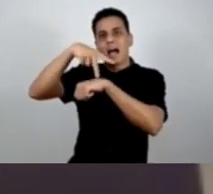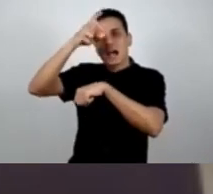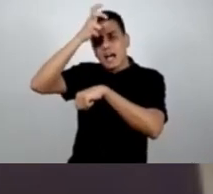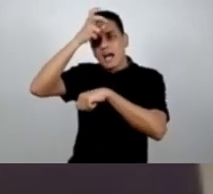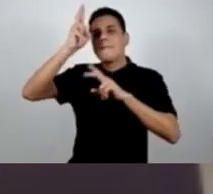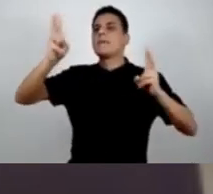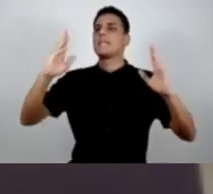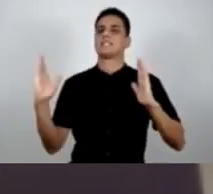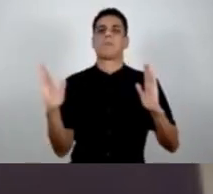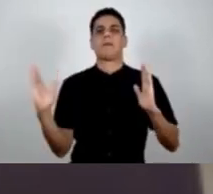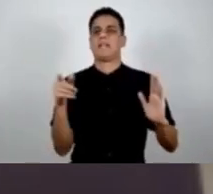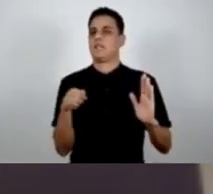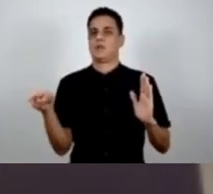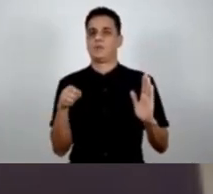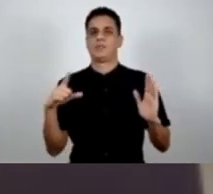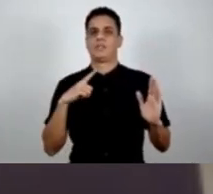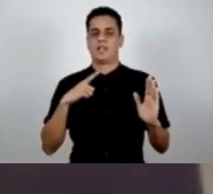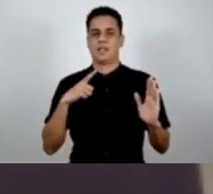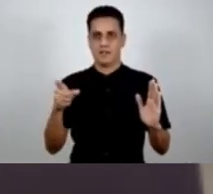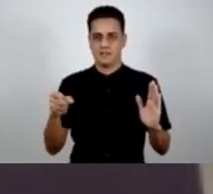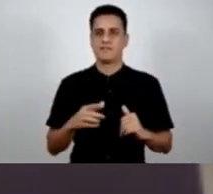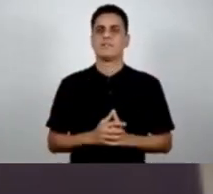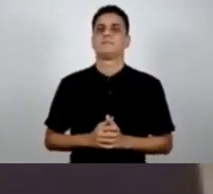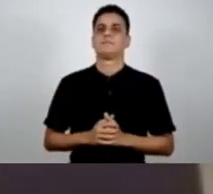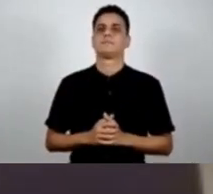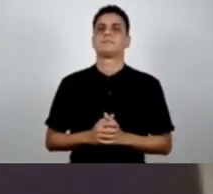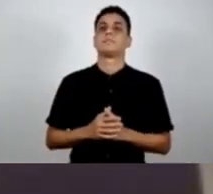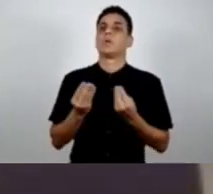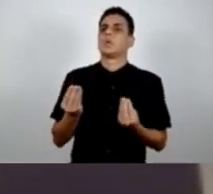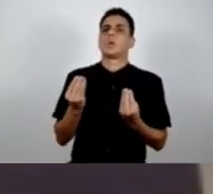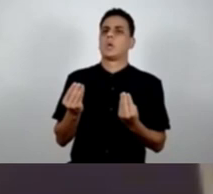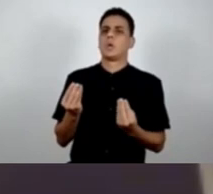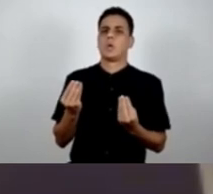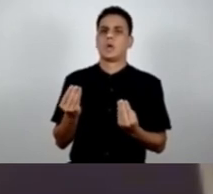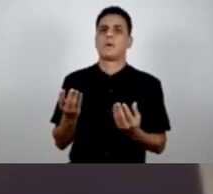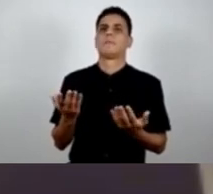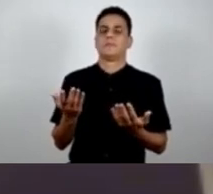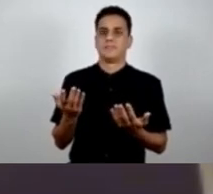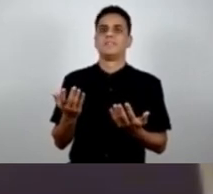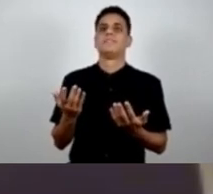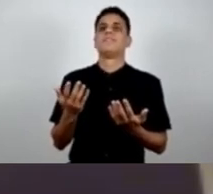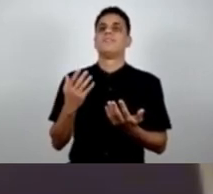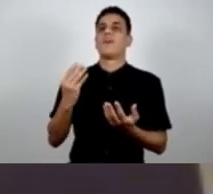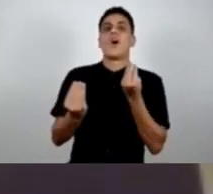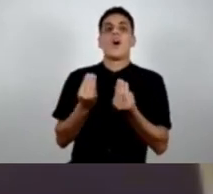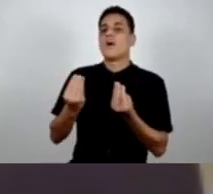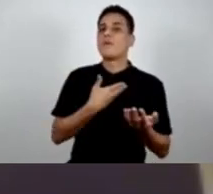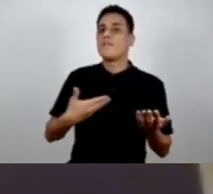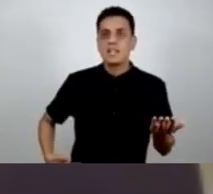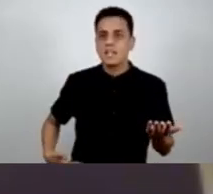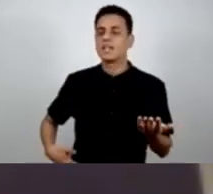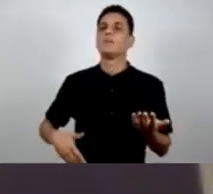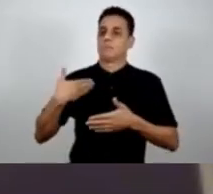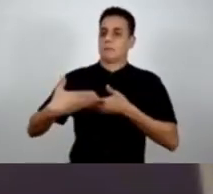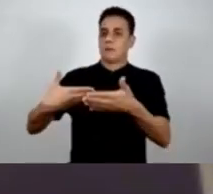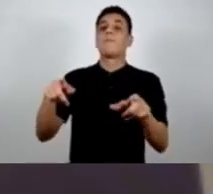no resto do mundo, não é somente por as barbaridades que eles dizem, por as decisões do governo, mas também porque Bolsonaro se